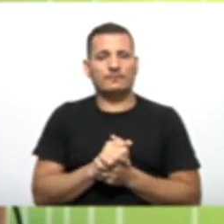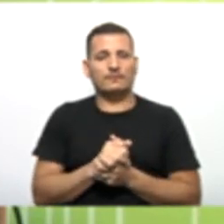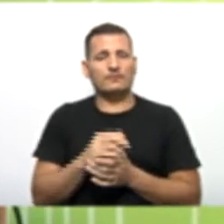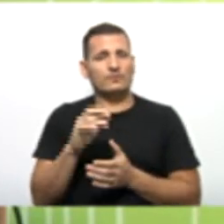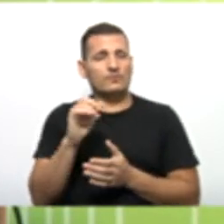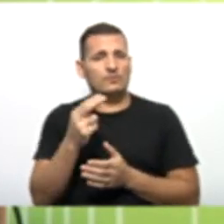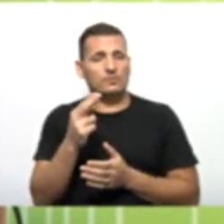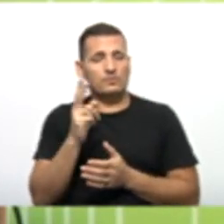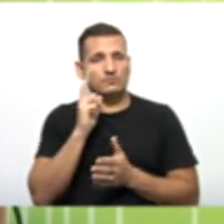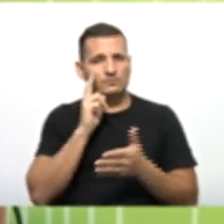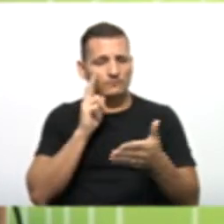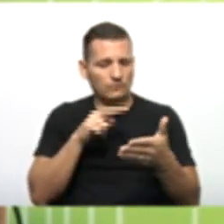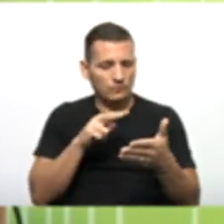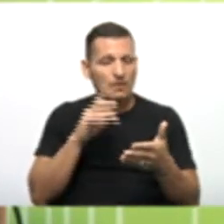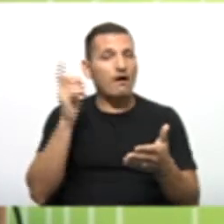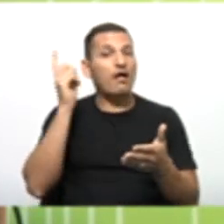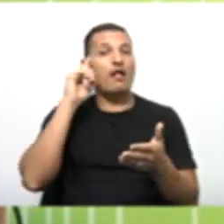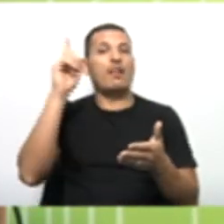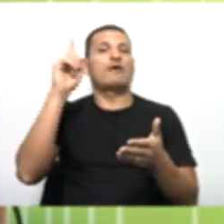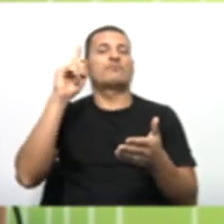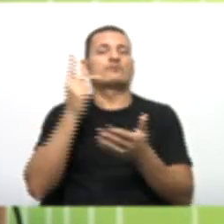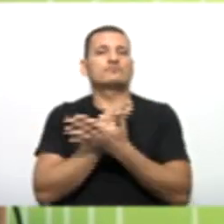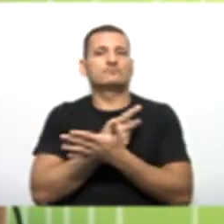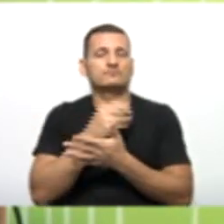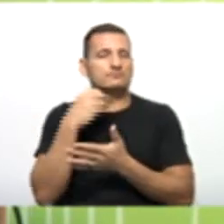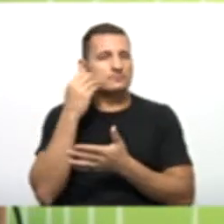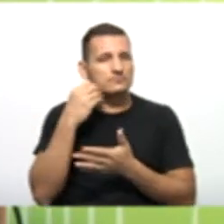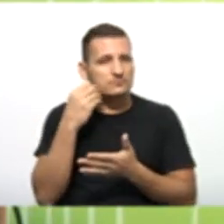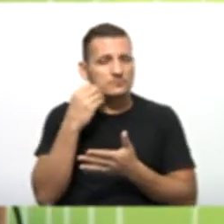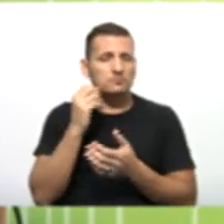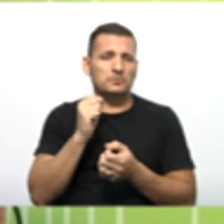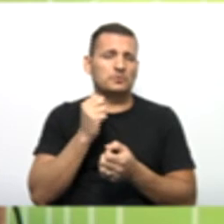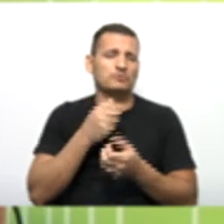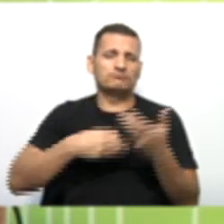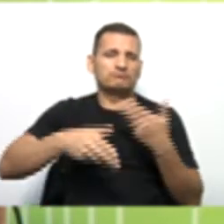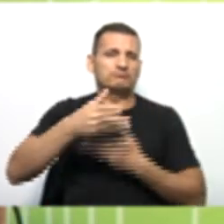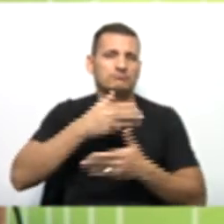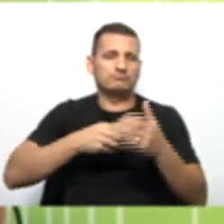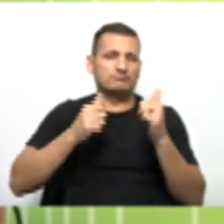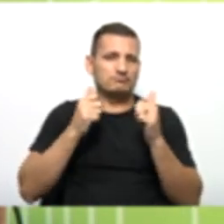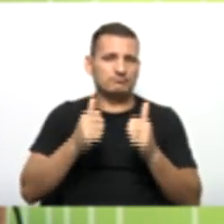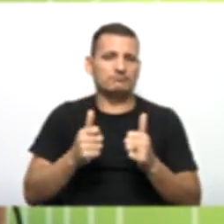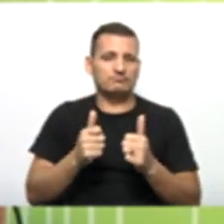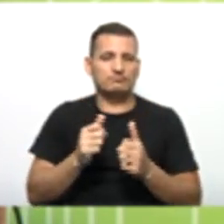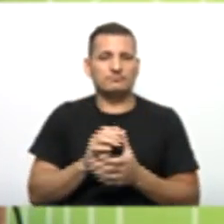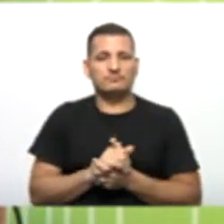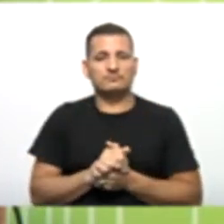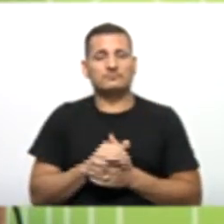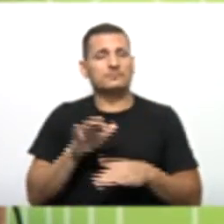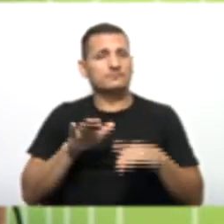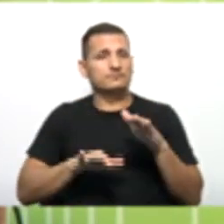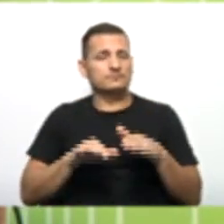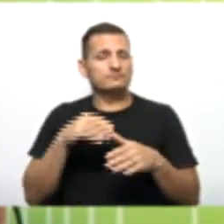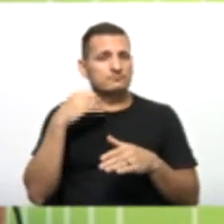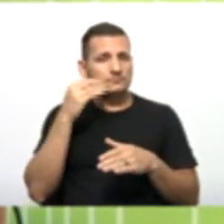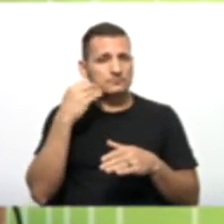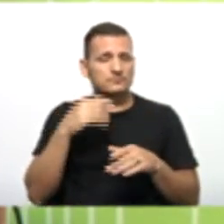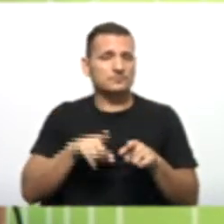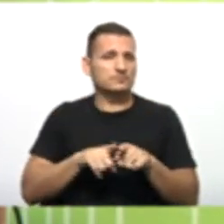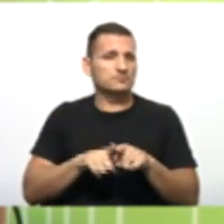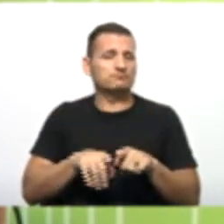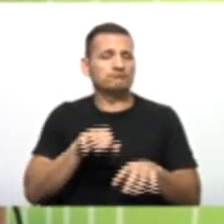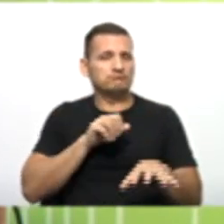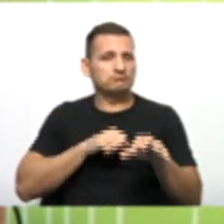questão, lembrou de alguma coisa que aconteceu, a experiência que viveu, compartilha aqui com a gente também, né? Às vezes a experiência a gente pode adquirir